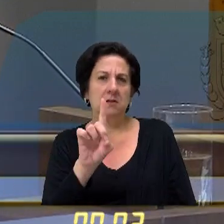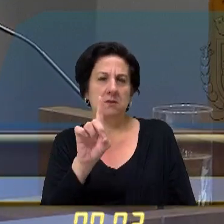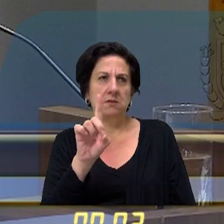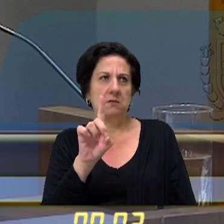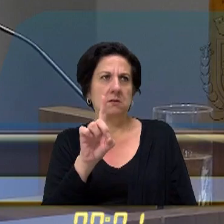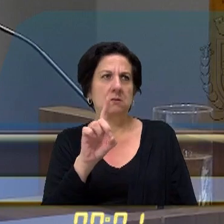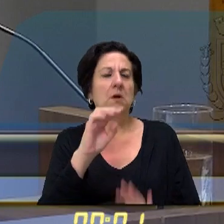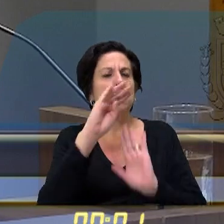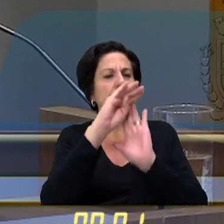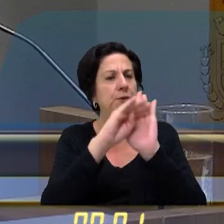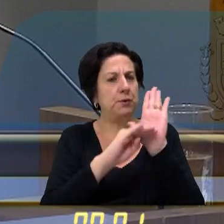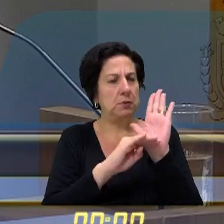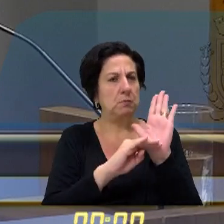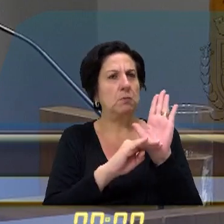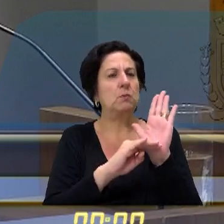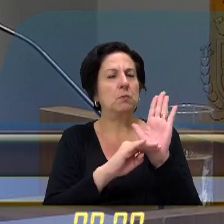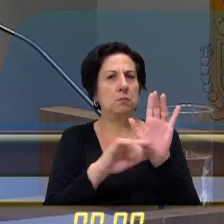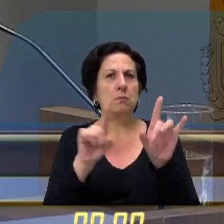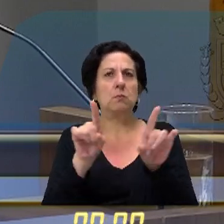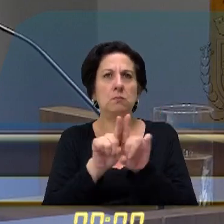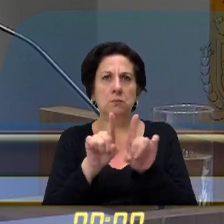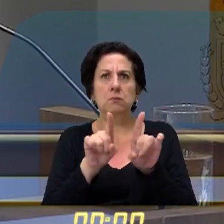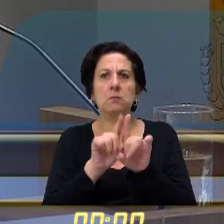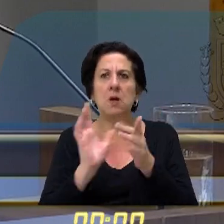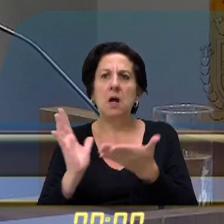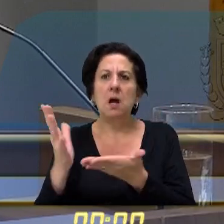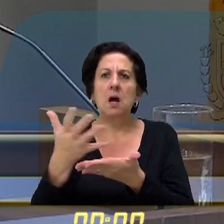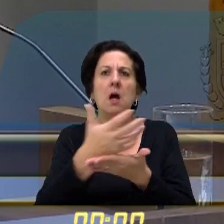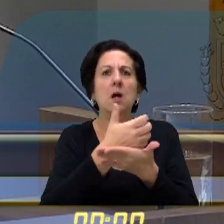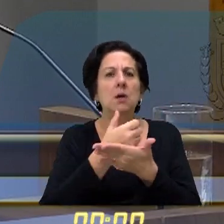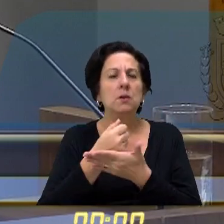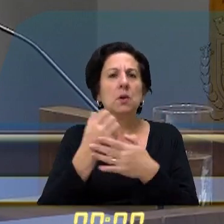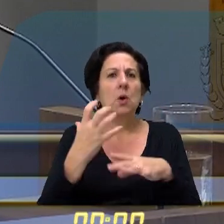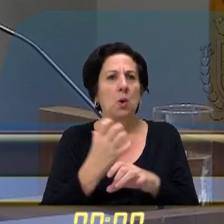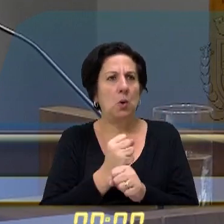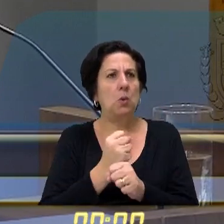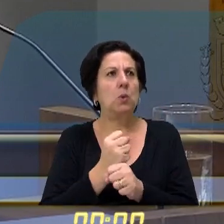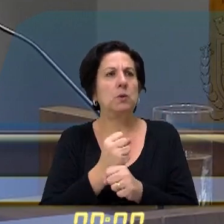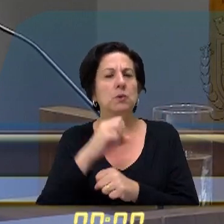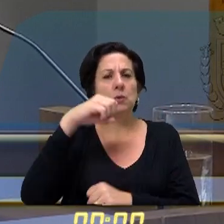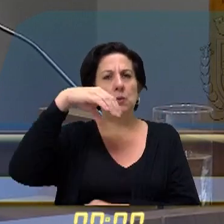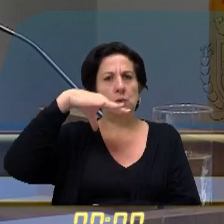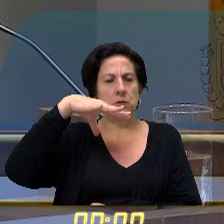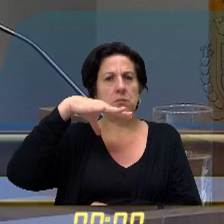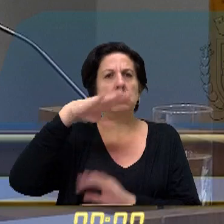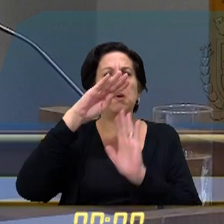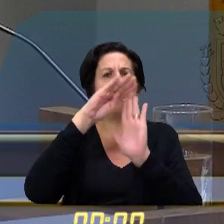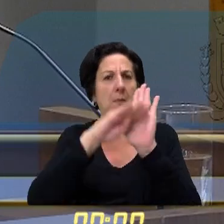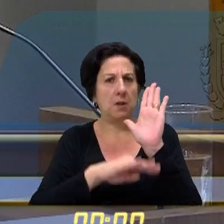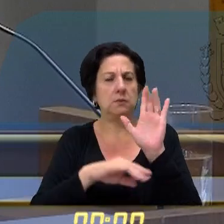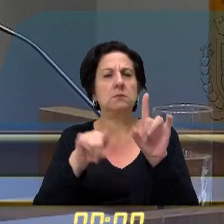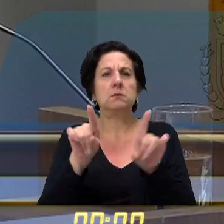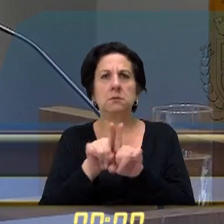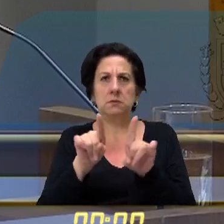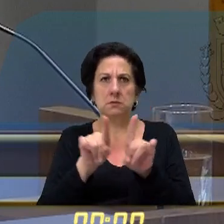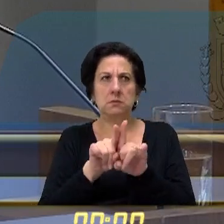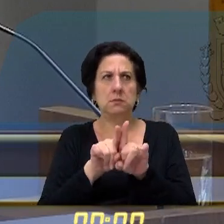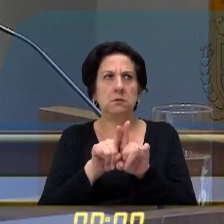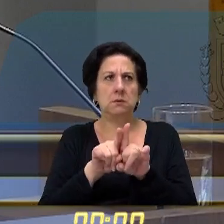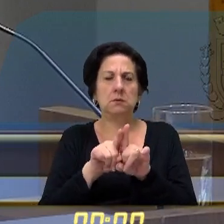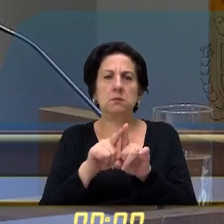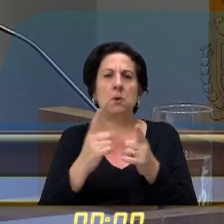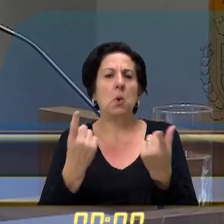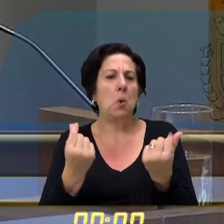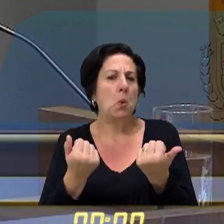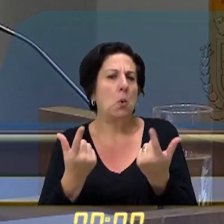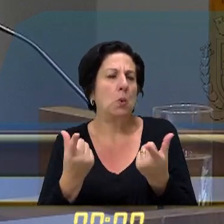vai diminuir em monte o custo da luz. Vai abaixar também, tem que baixar o